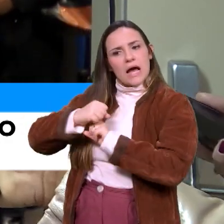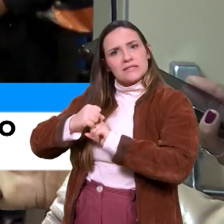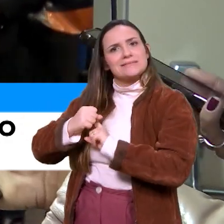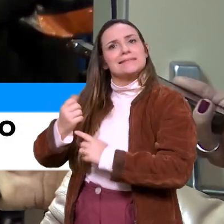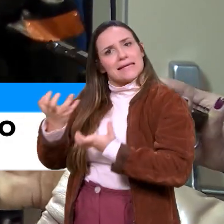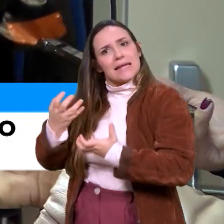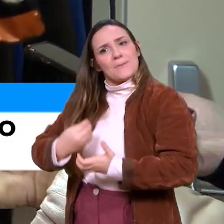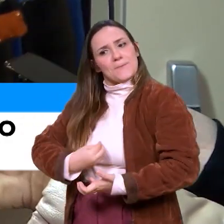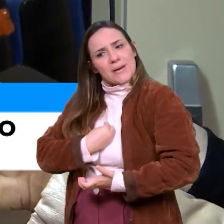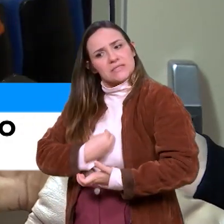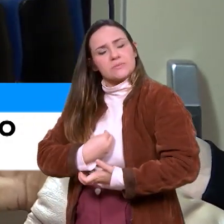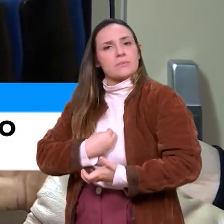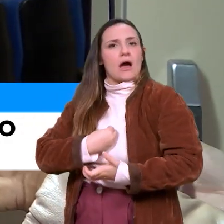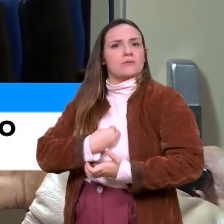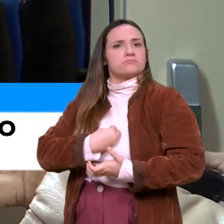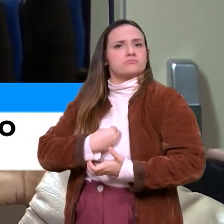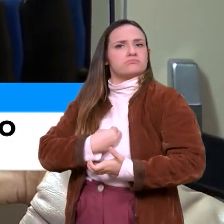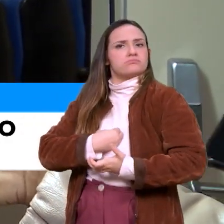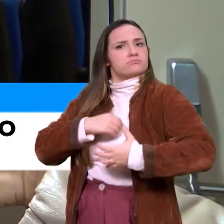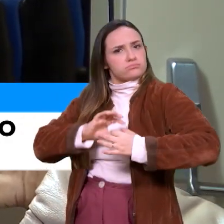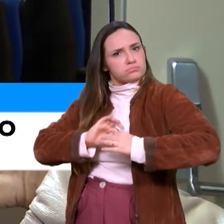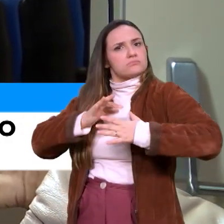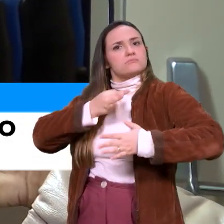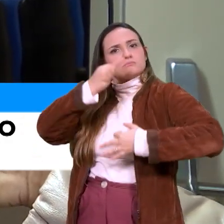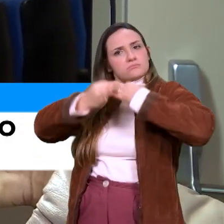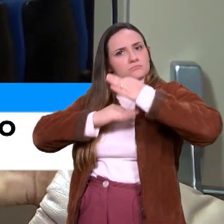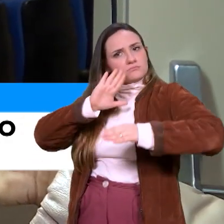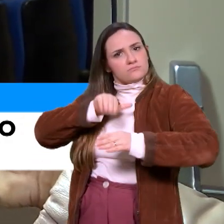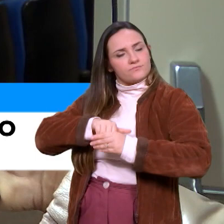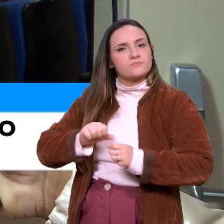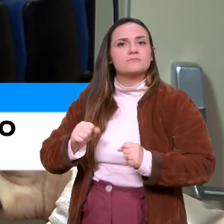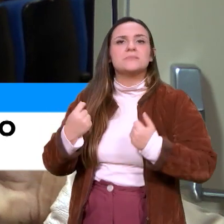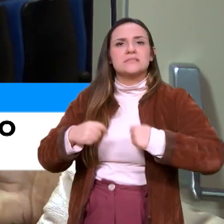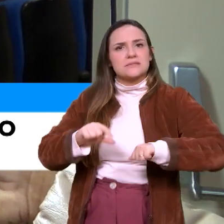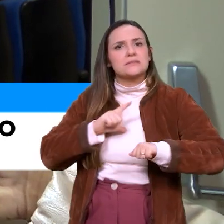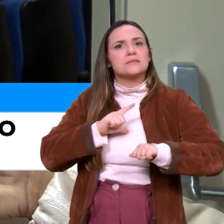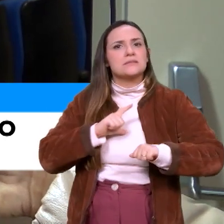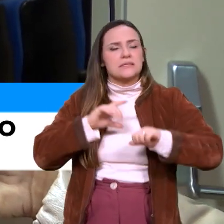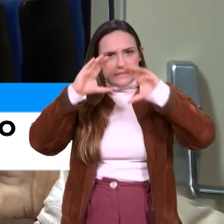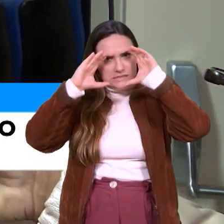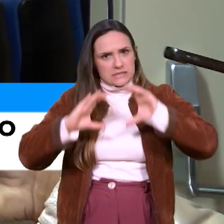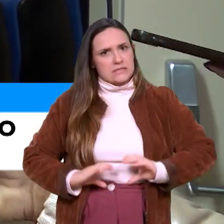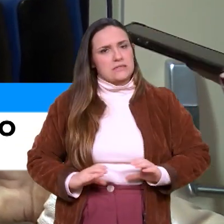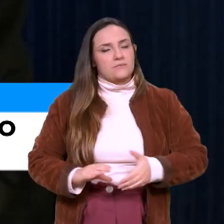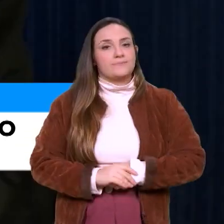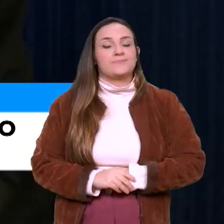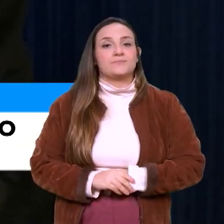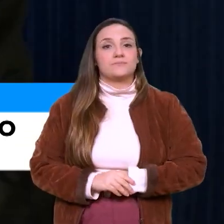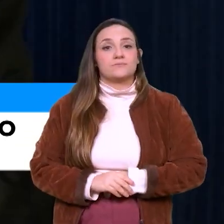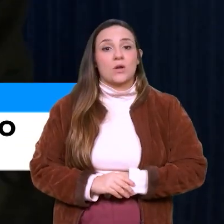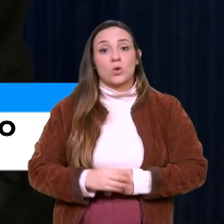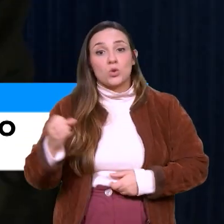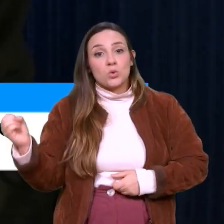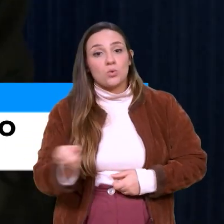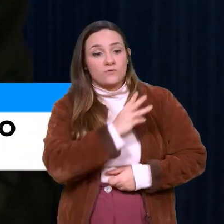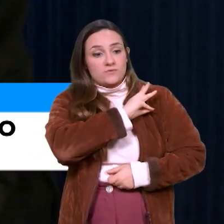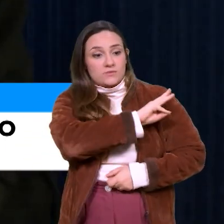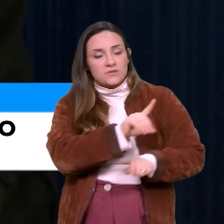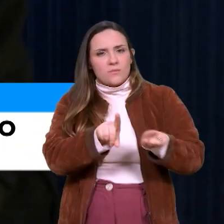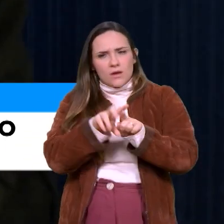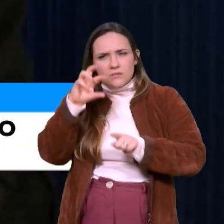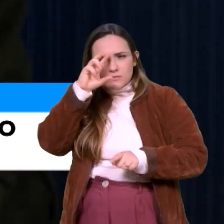comunidade realmente numa comunidade participativa, democrática. Temos que levar cidadania. O novo ensino médio